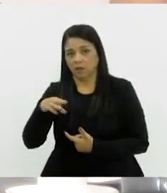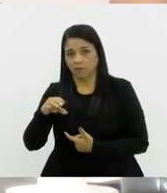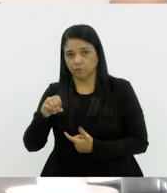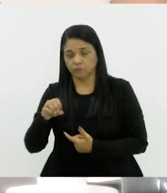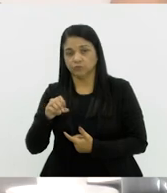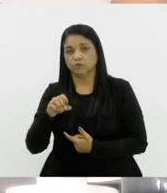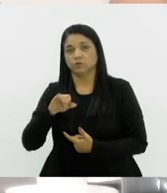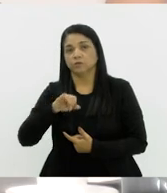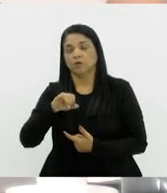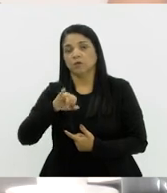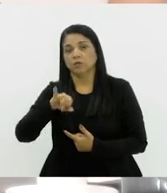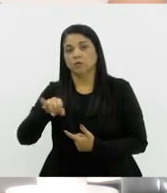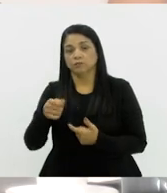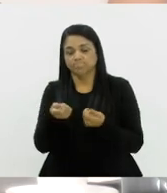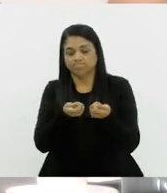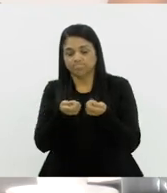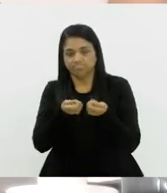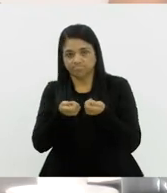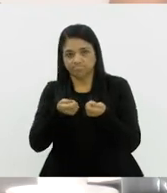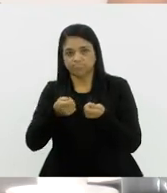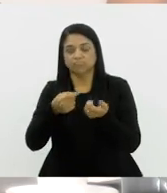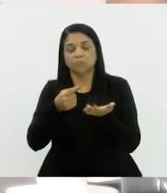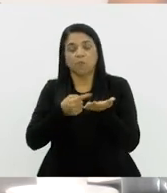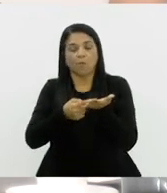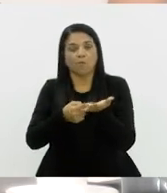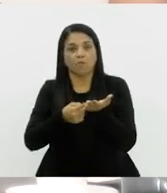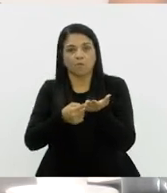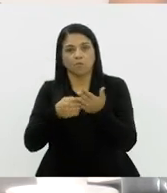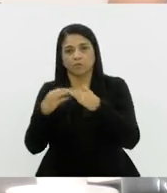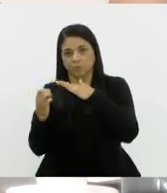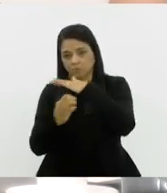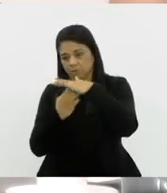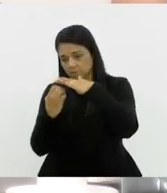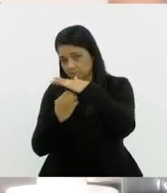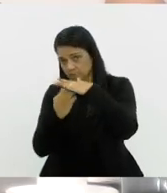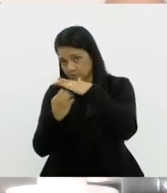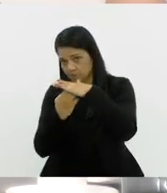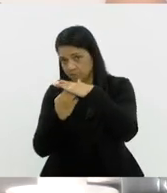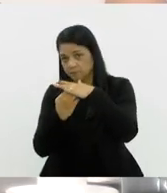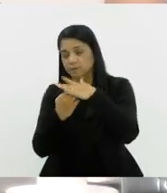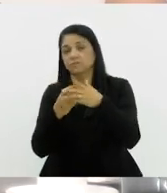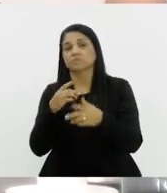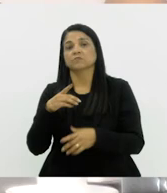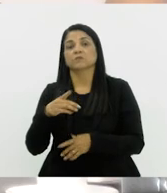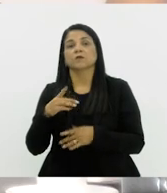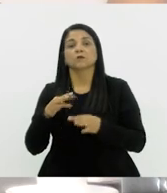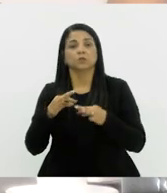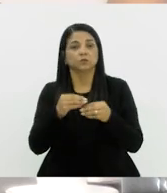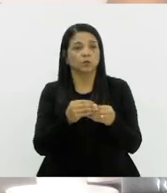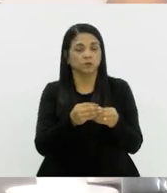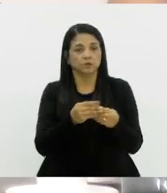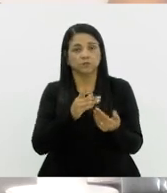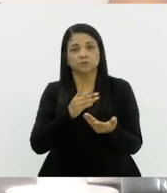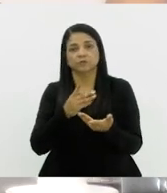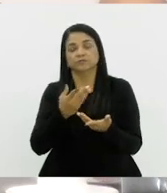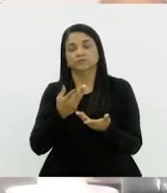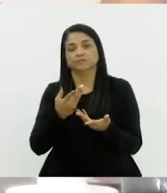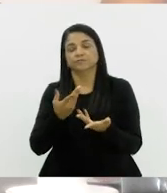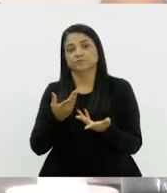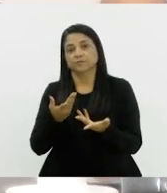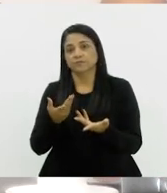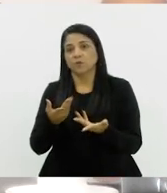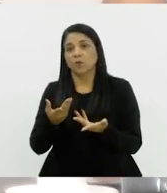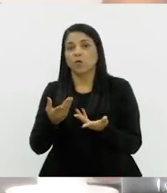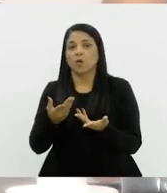dizer que é um acordo com as empresas, com os moradores, com o DSEA, né, com quem for o caso, né,